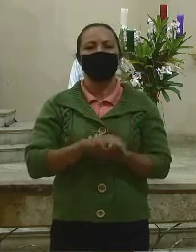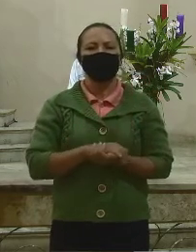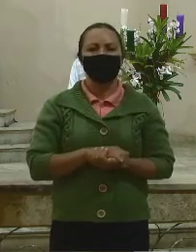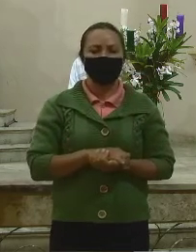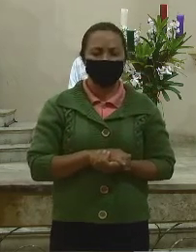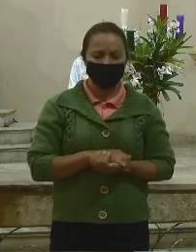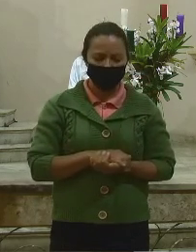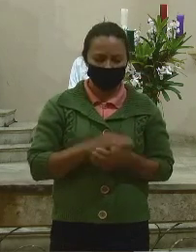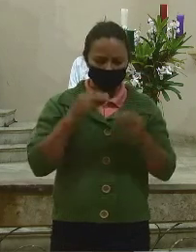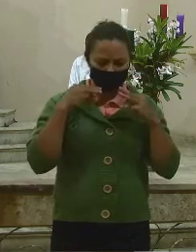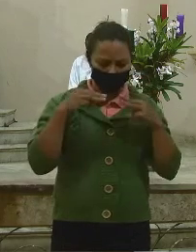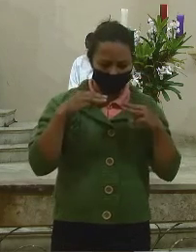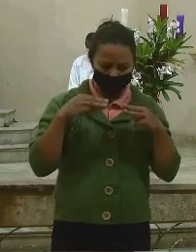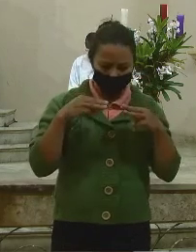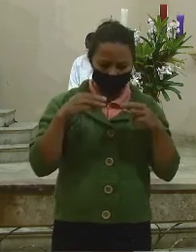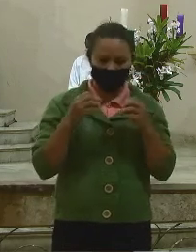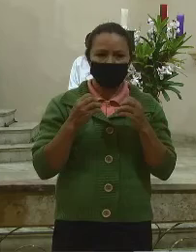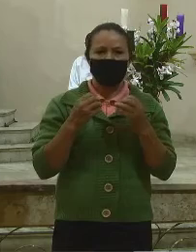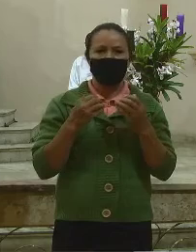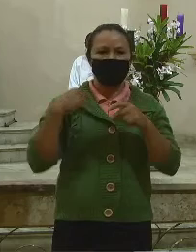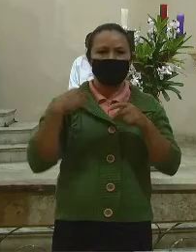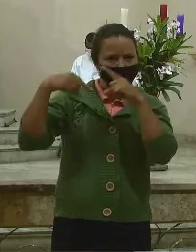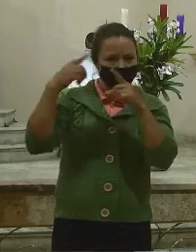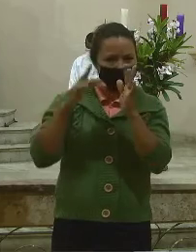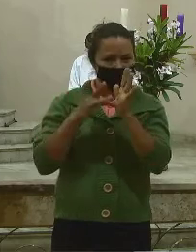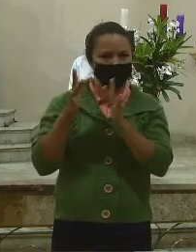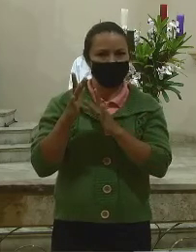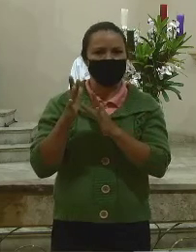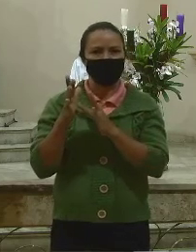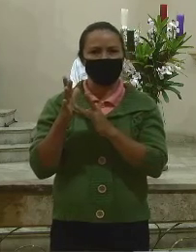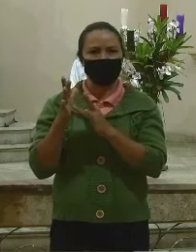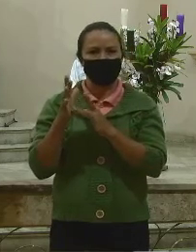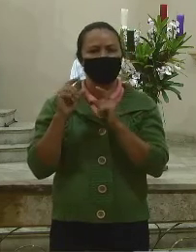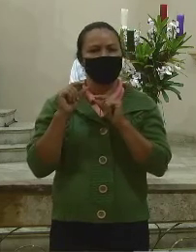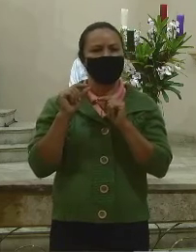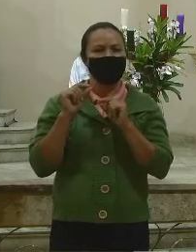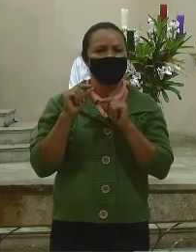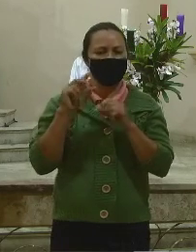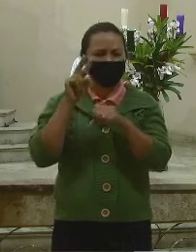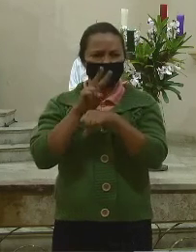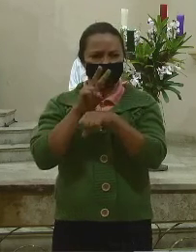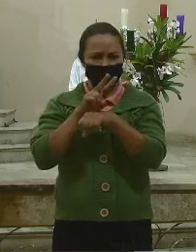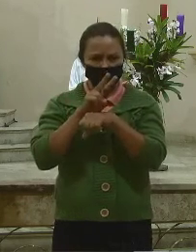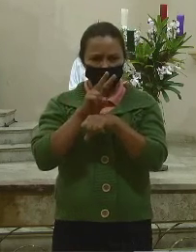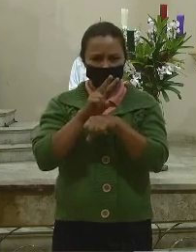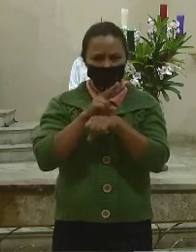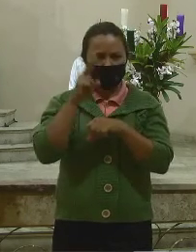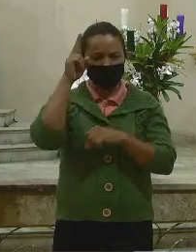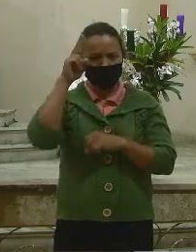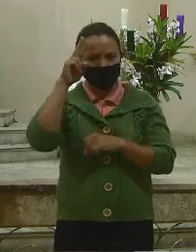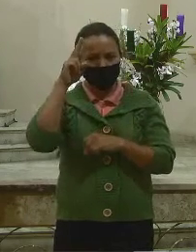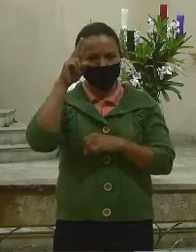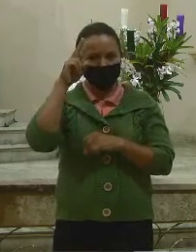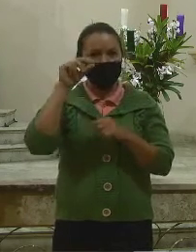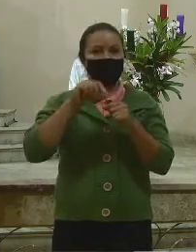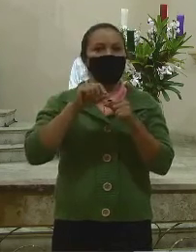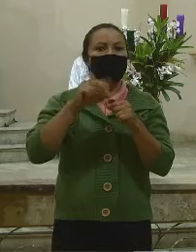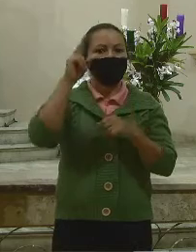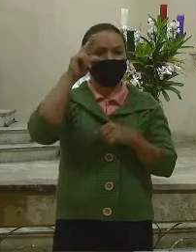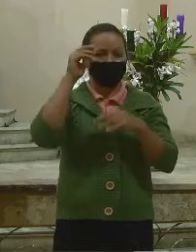descrição da genealogia de Jesus. Quem preserva a memória, constrói a